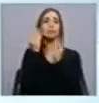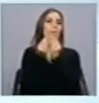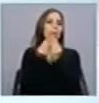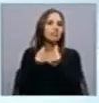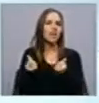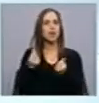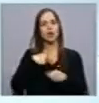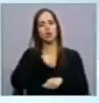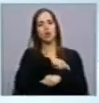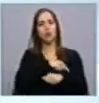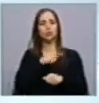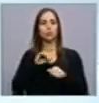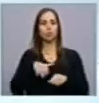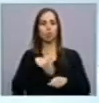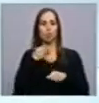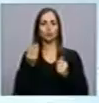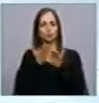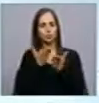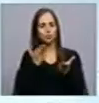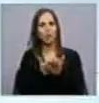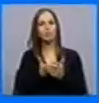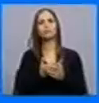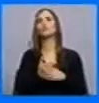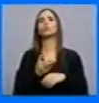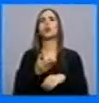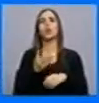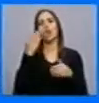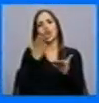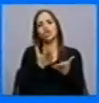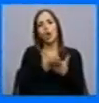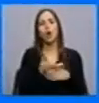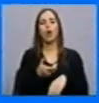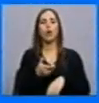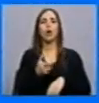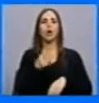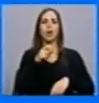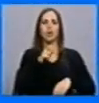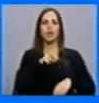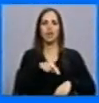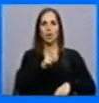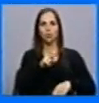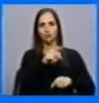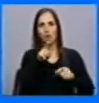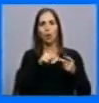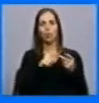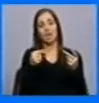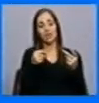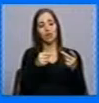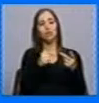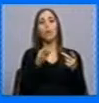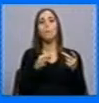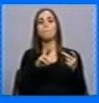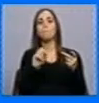nós estudamos no liceu o eletrão, o próton, o neutrão, sabemos que o eletrão tem carga negativa, o próton tem